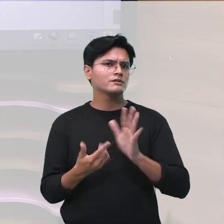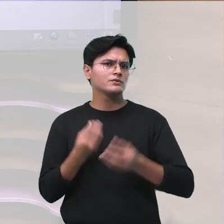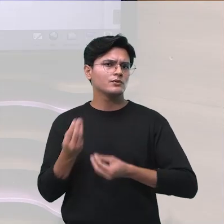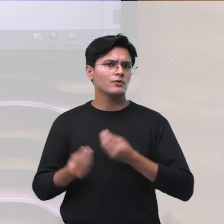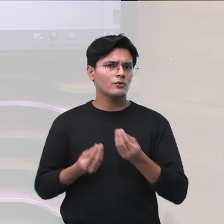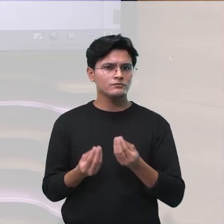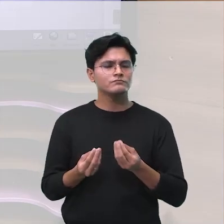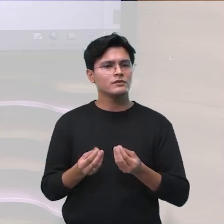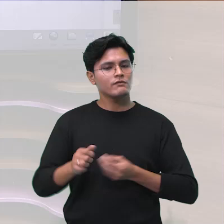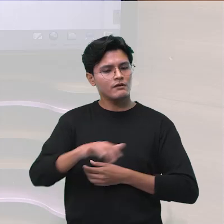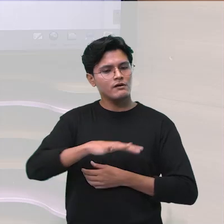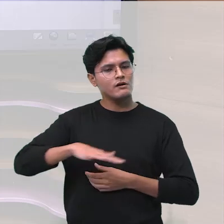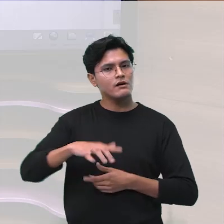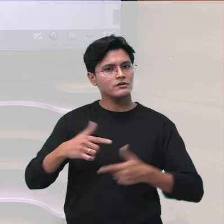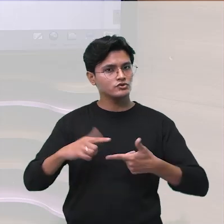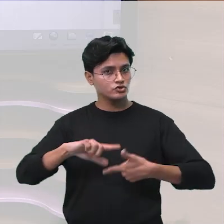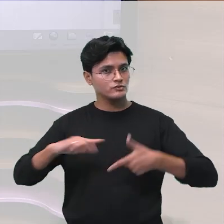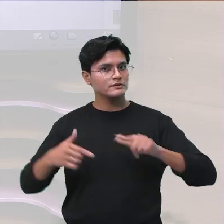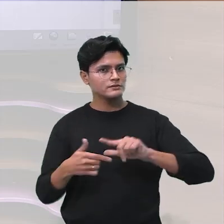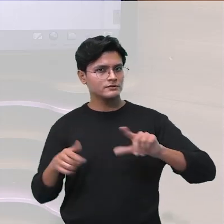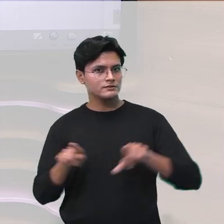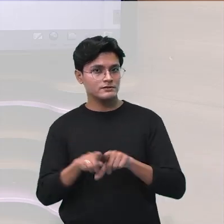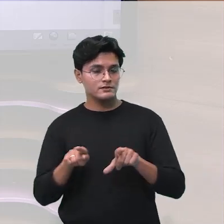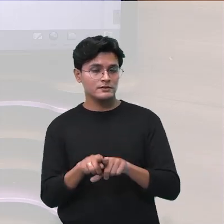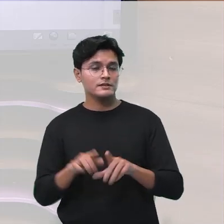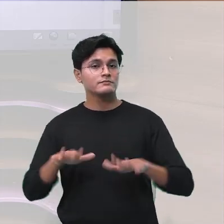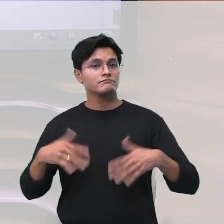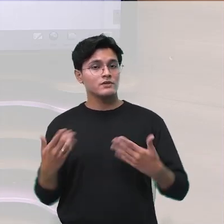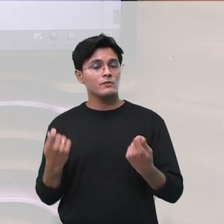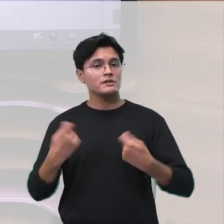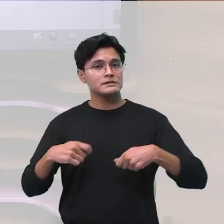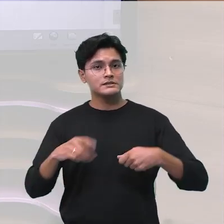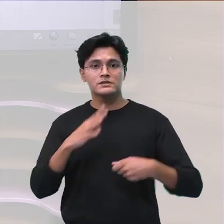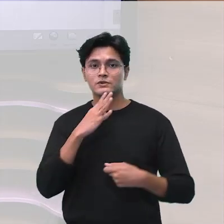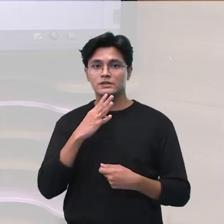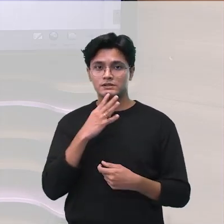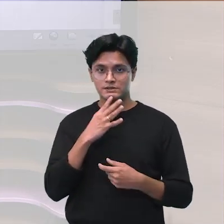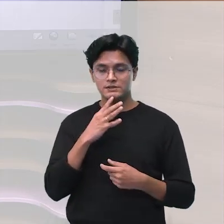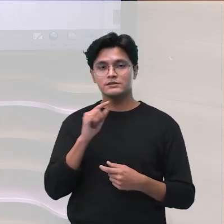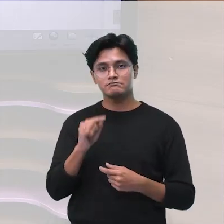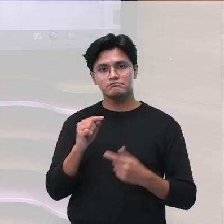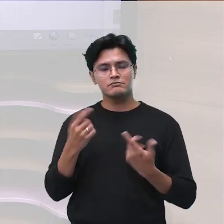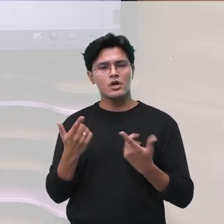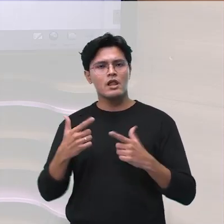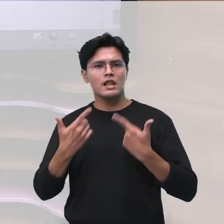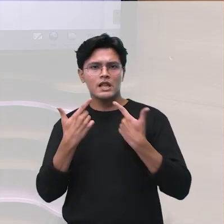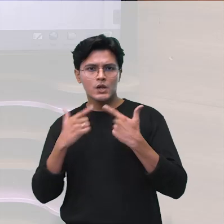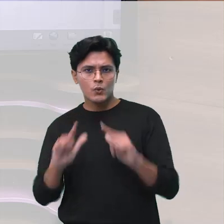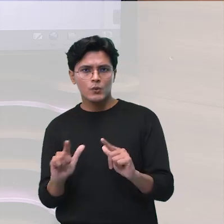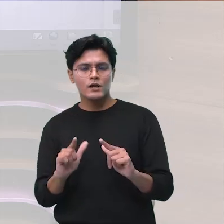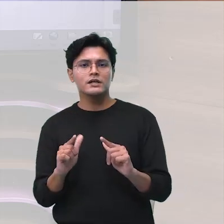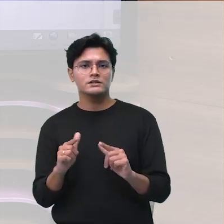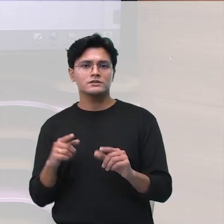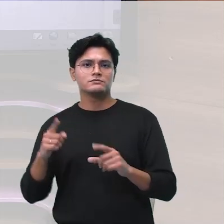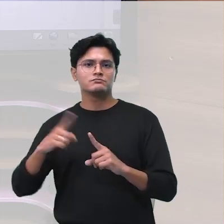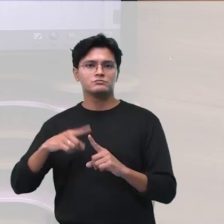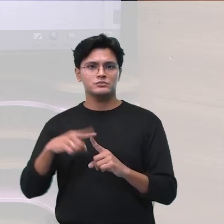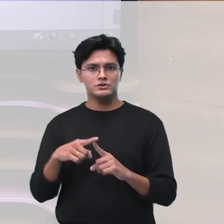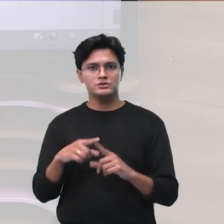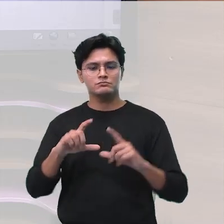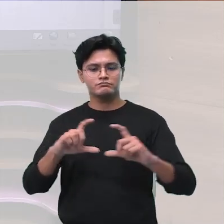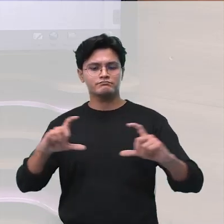geometria também. E aí a gente precisa estar familiarizado com essa linguagem, com essas expressões, para a gente